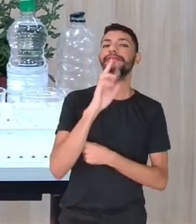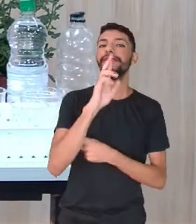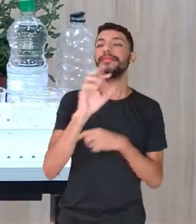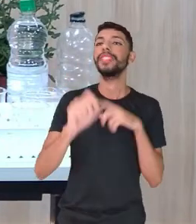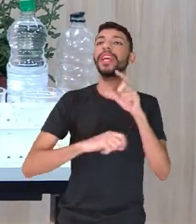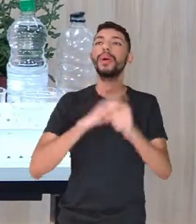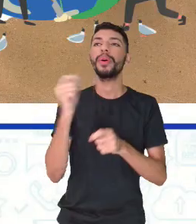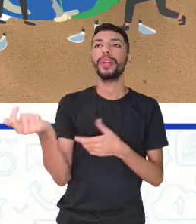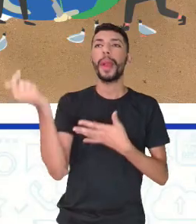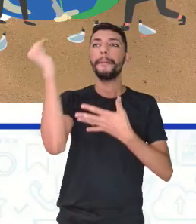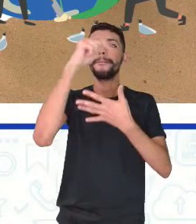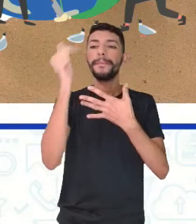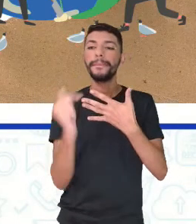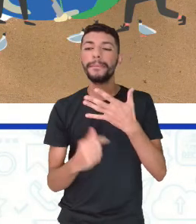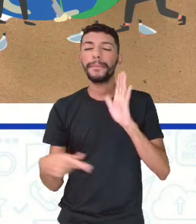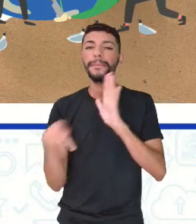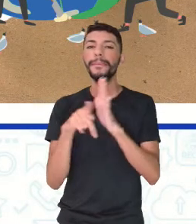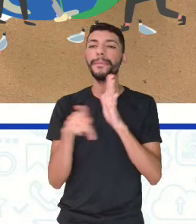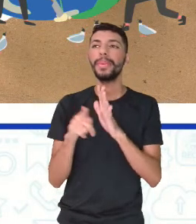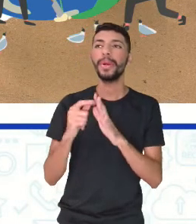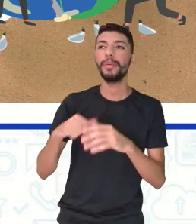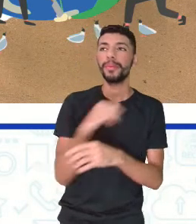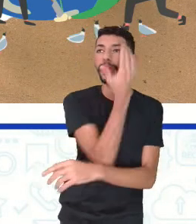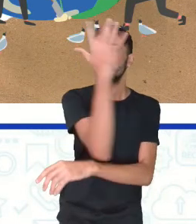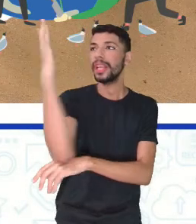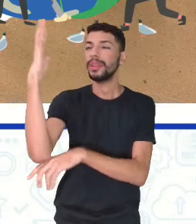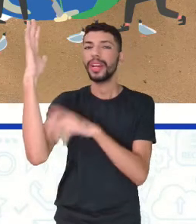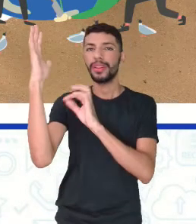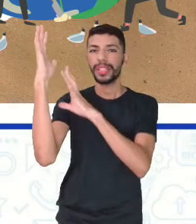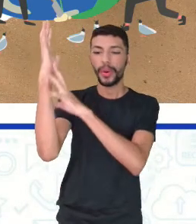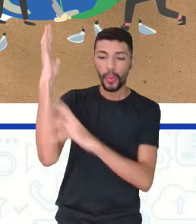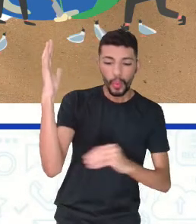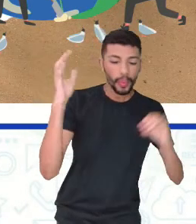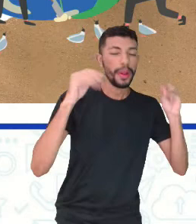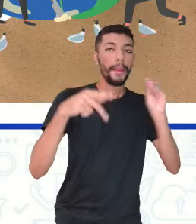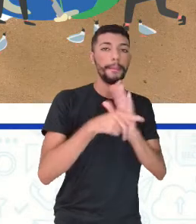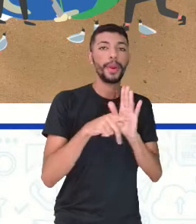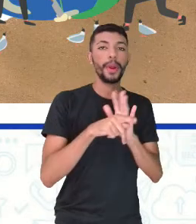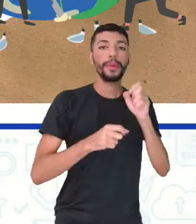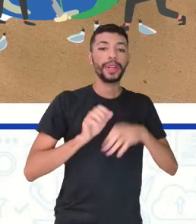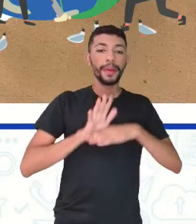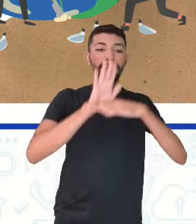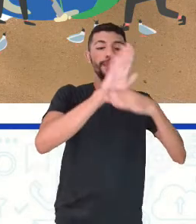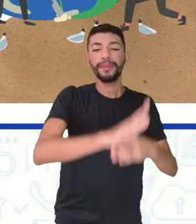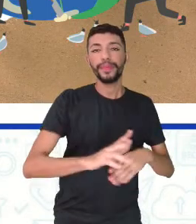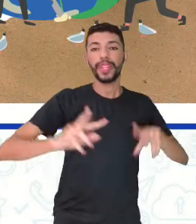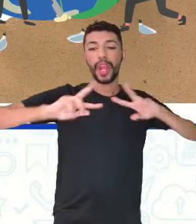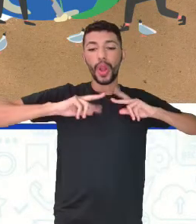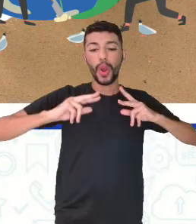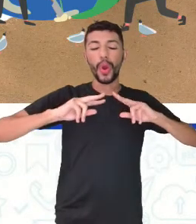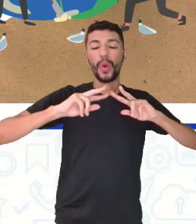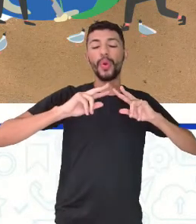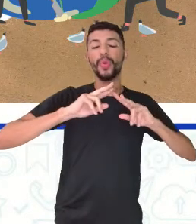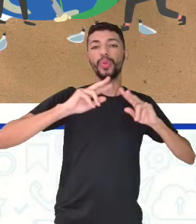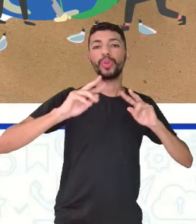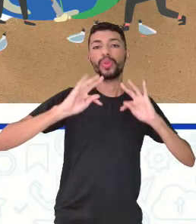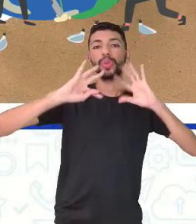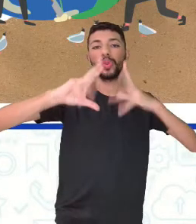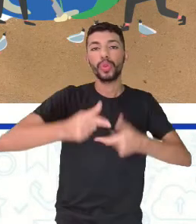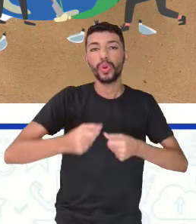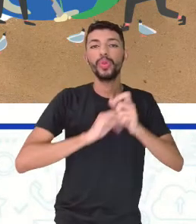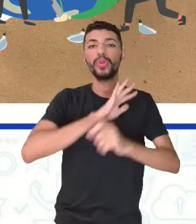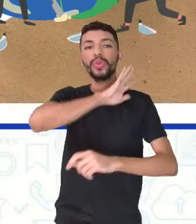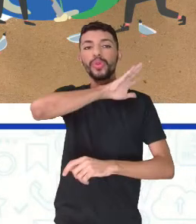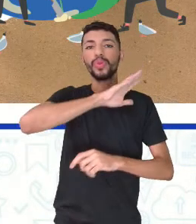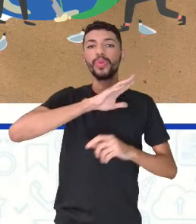são elementos retirados da natureza para suprir as necessidades de todos os seres vivos, não só do homem. E aqui vem mais algumas